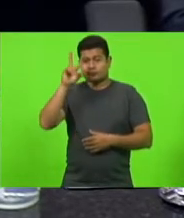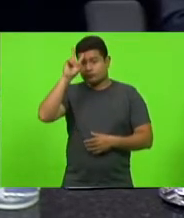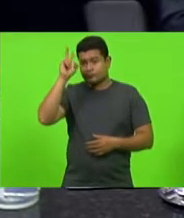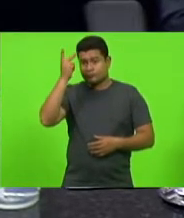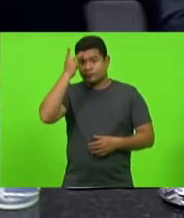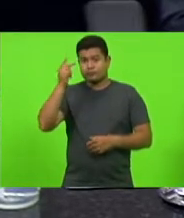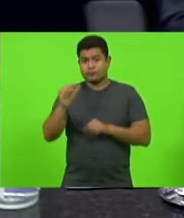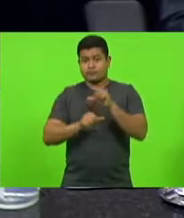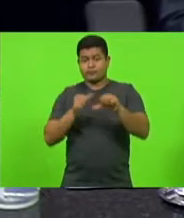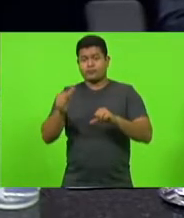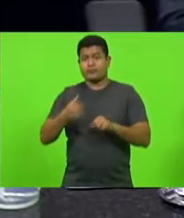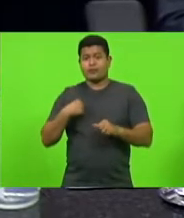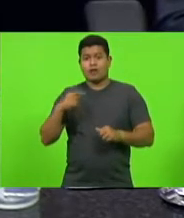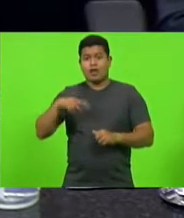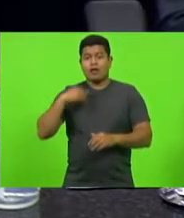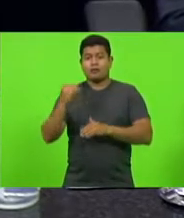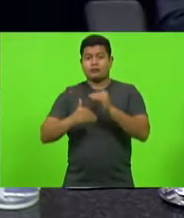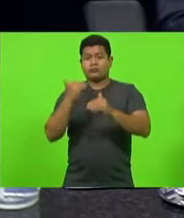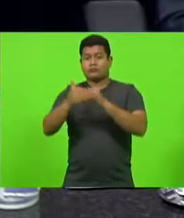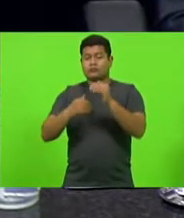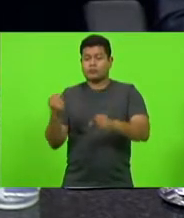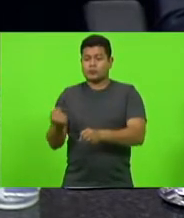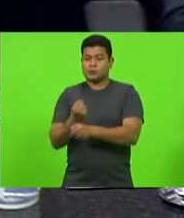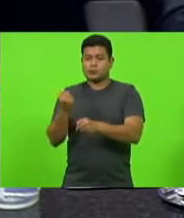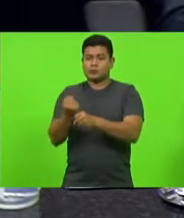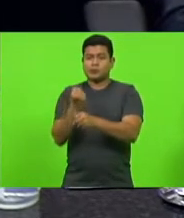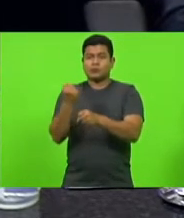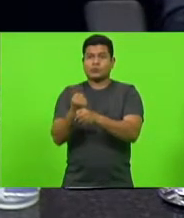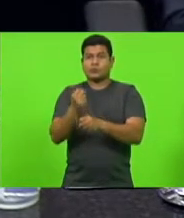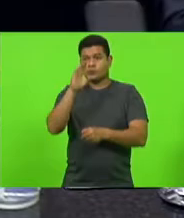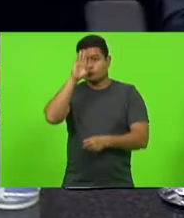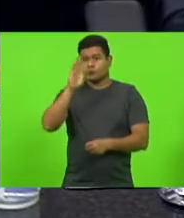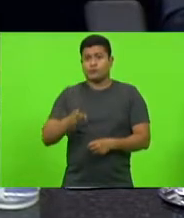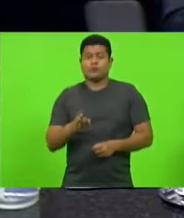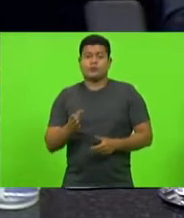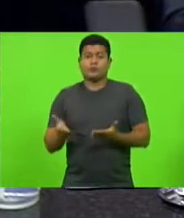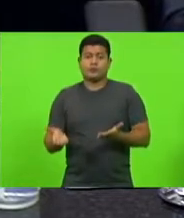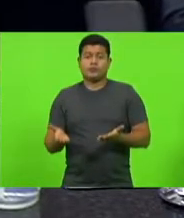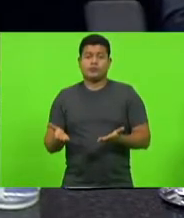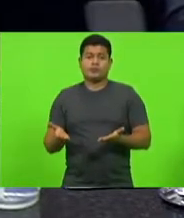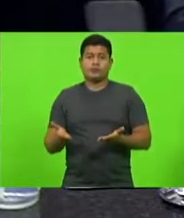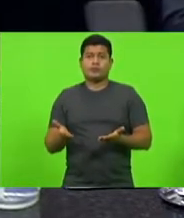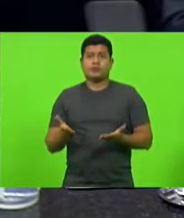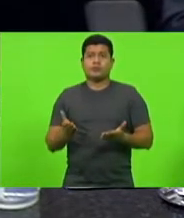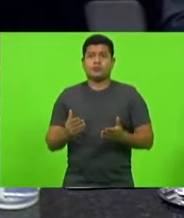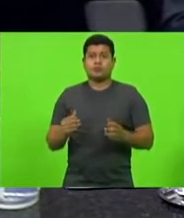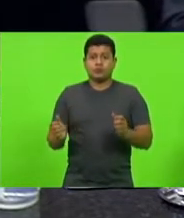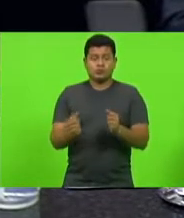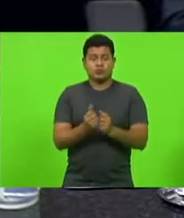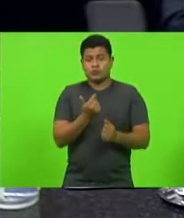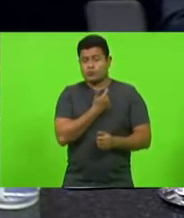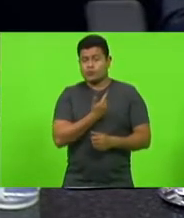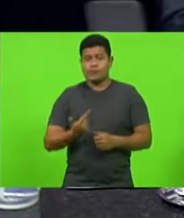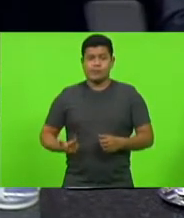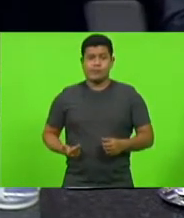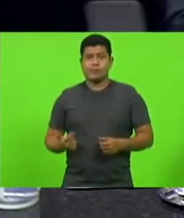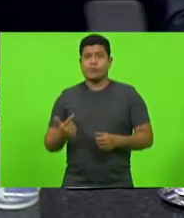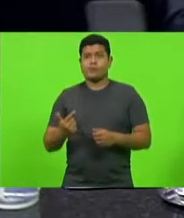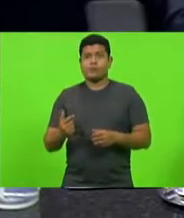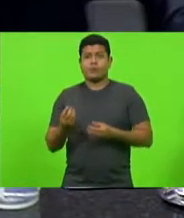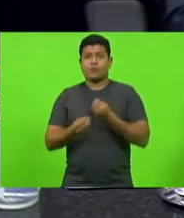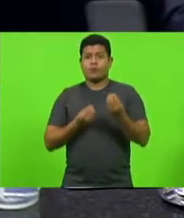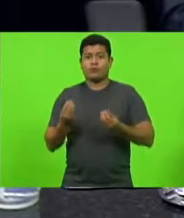de avanço social, de construção direto com os governos através de